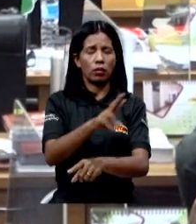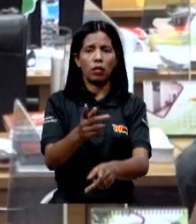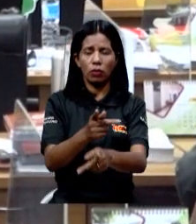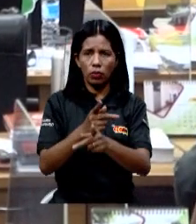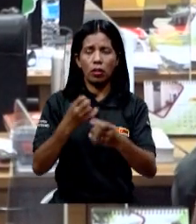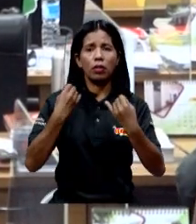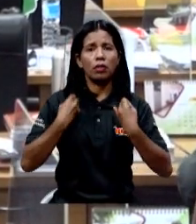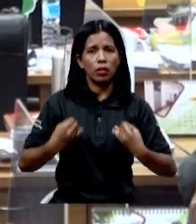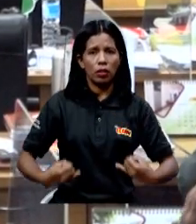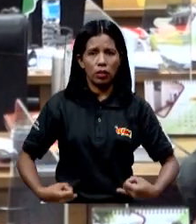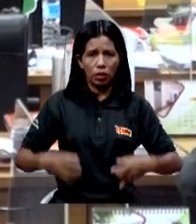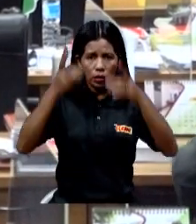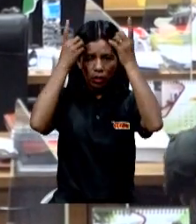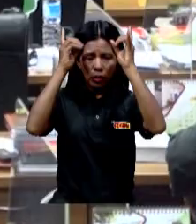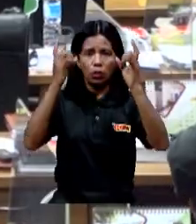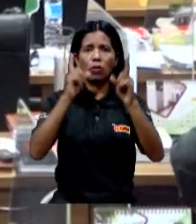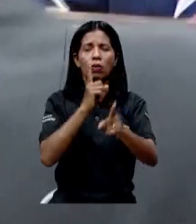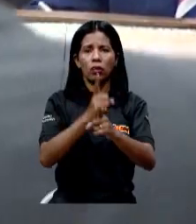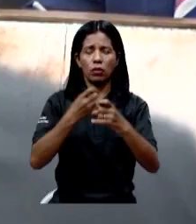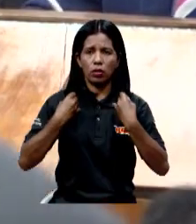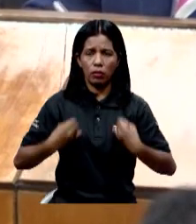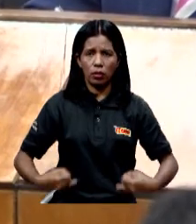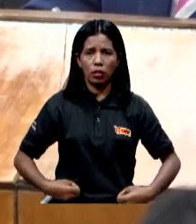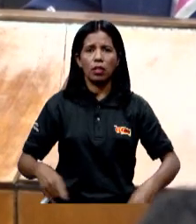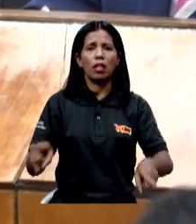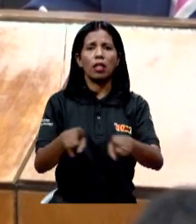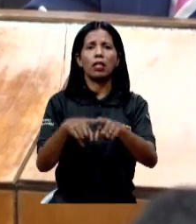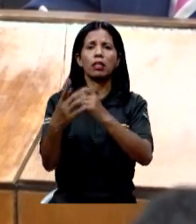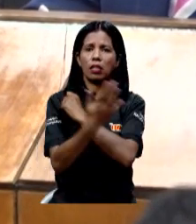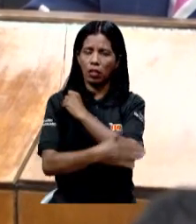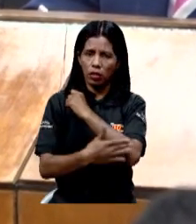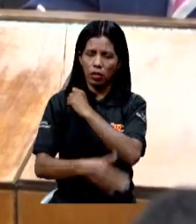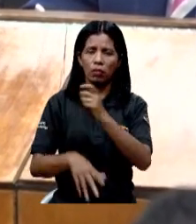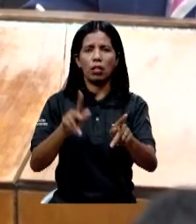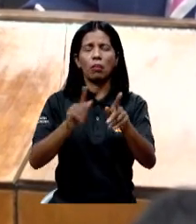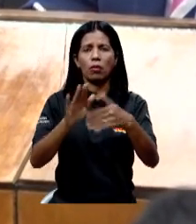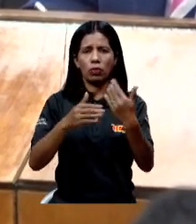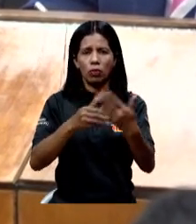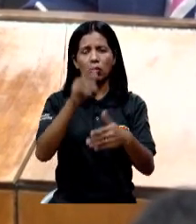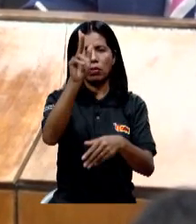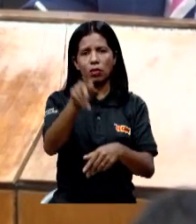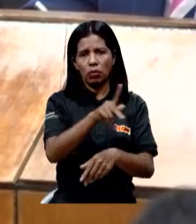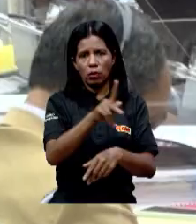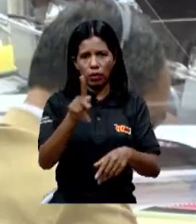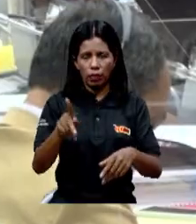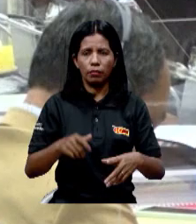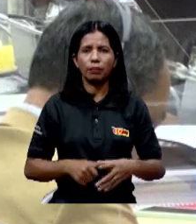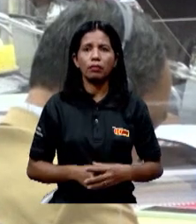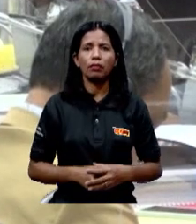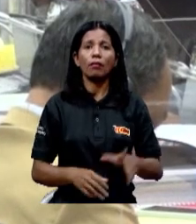define a los identidade timornian no dar nação nebe maioria sarani católica exemplo